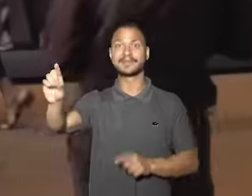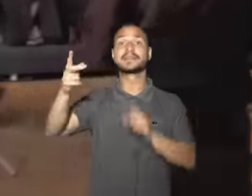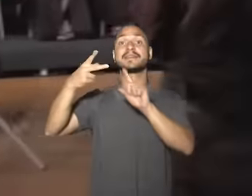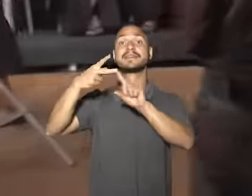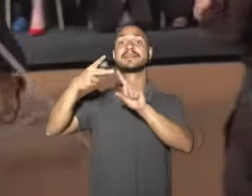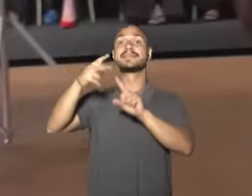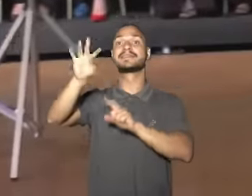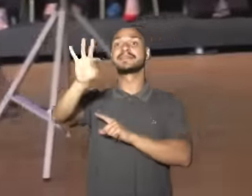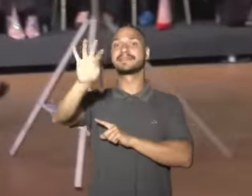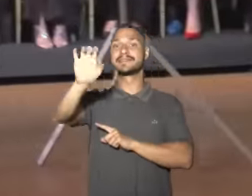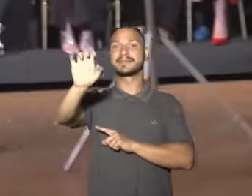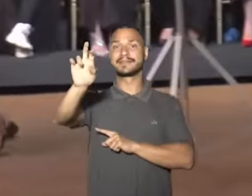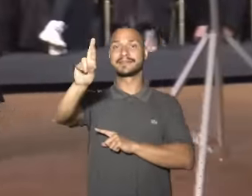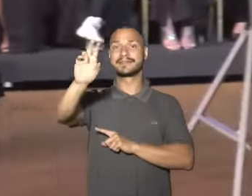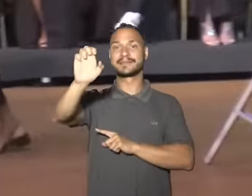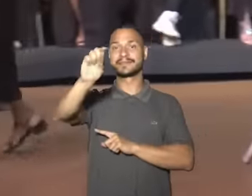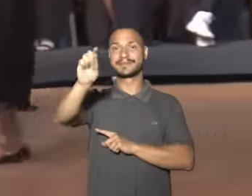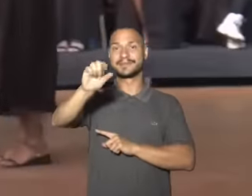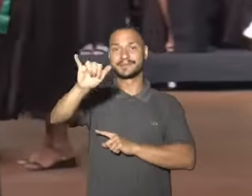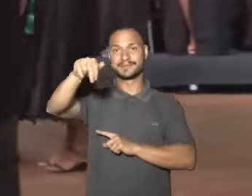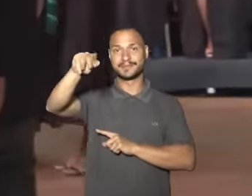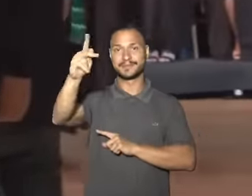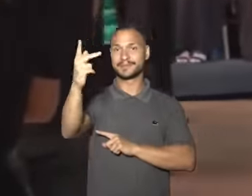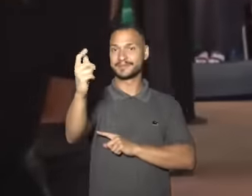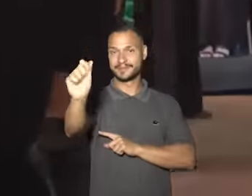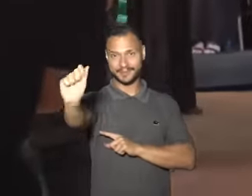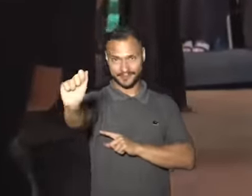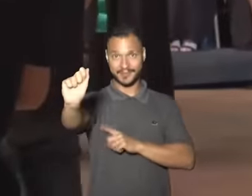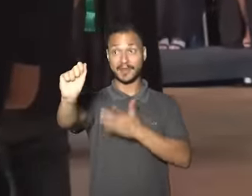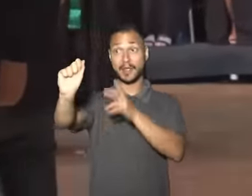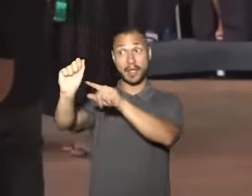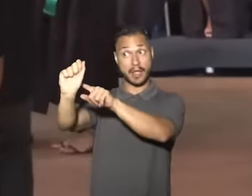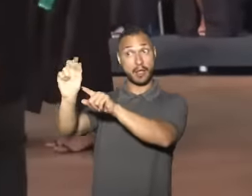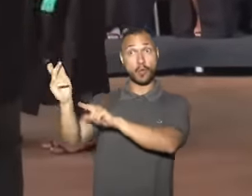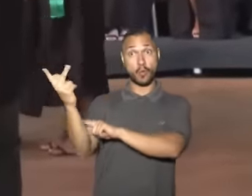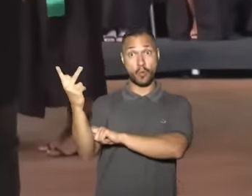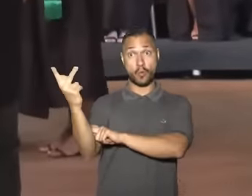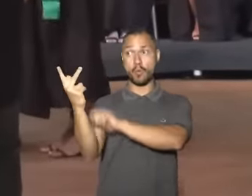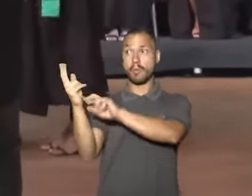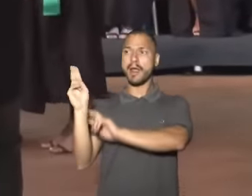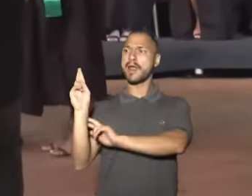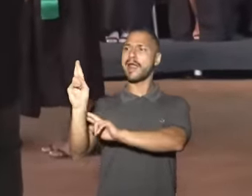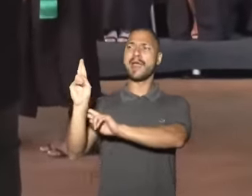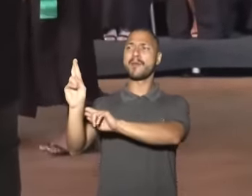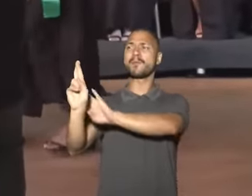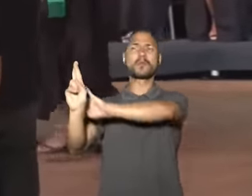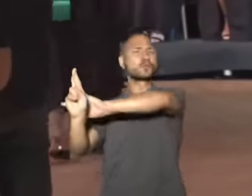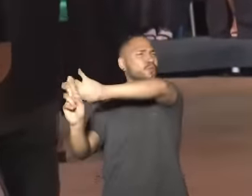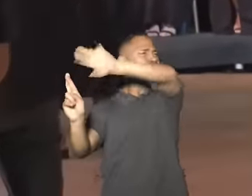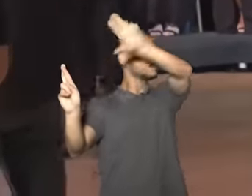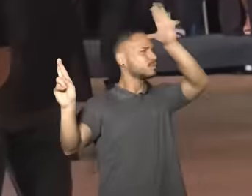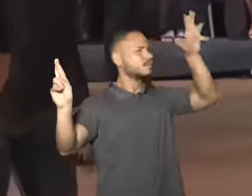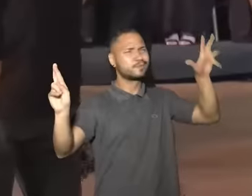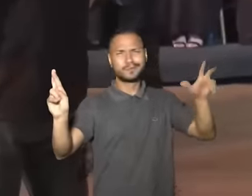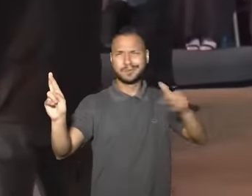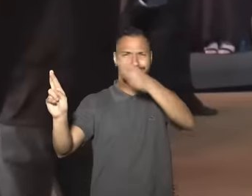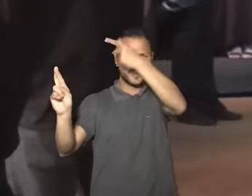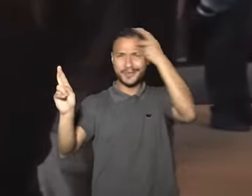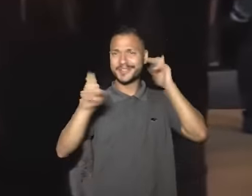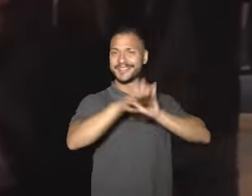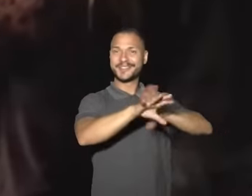e Terezinha Luzia dos Santos Cunha, aqui representando os pais de todos os formandos.